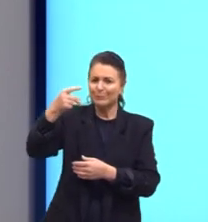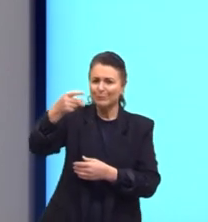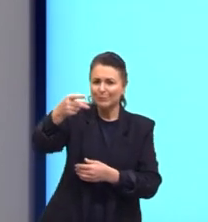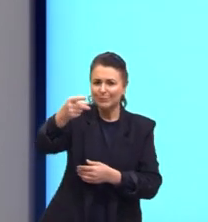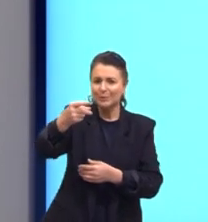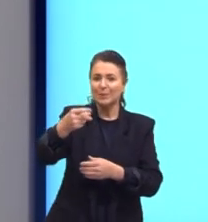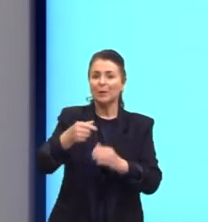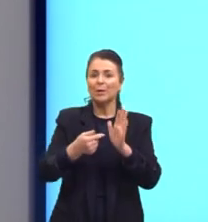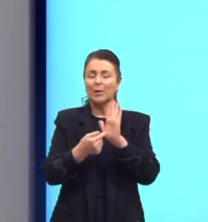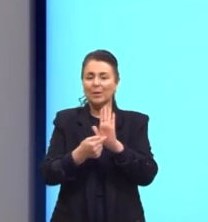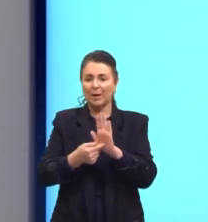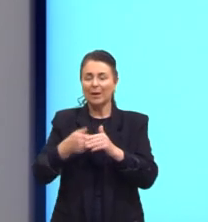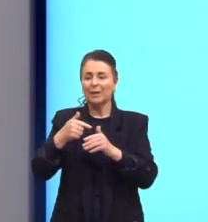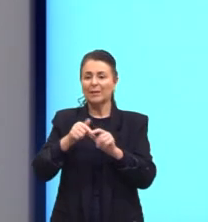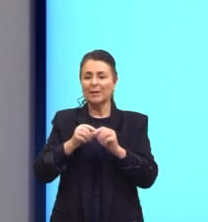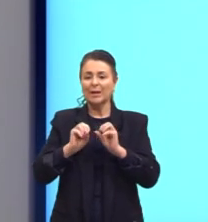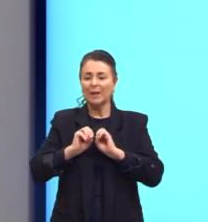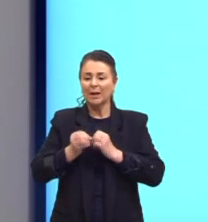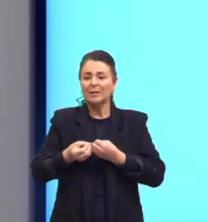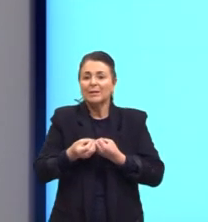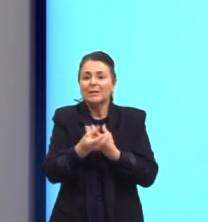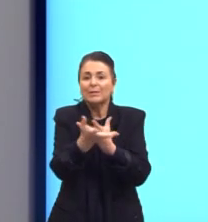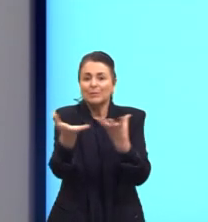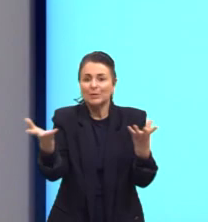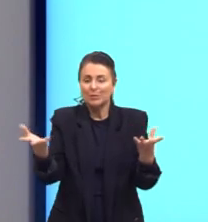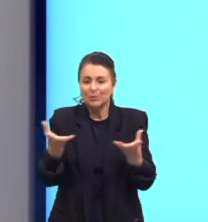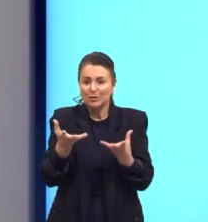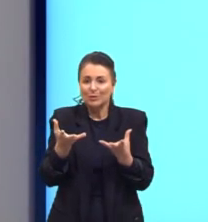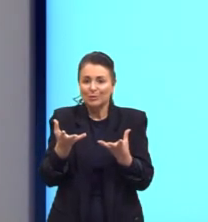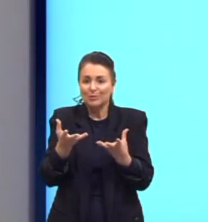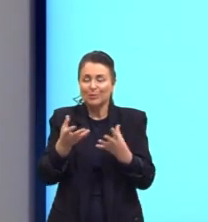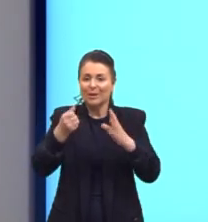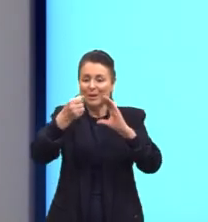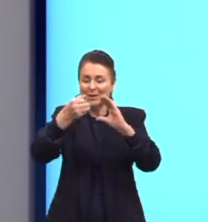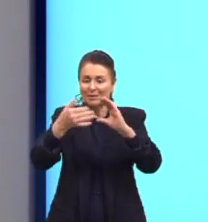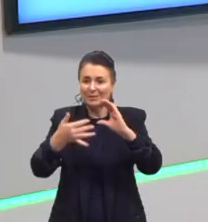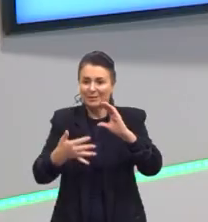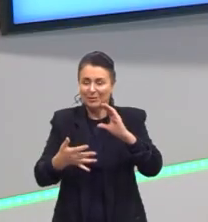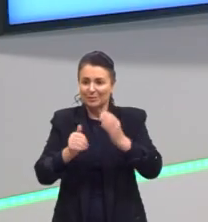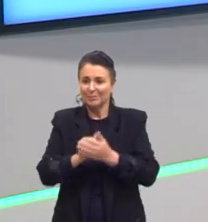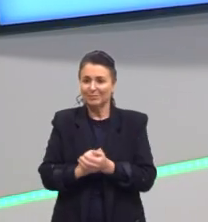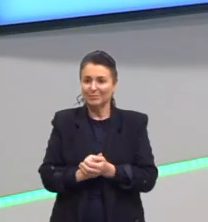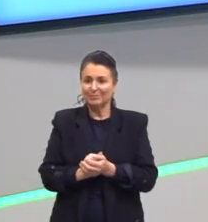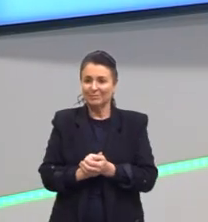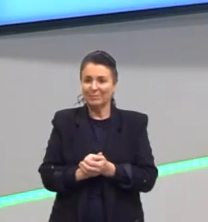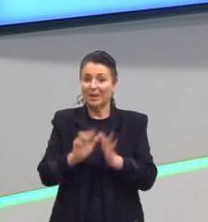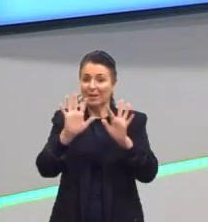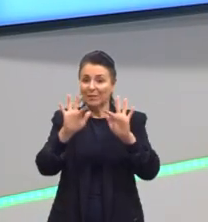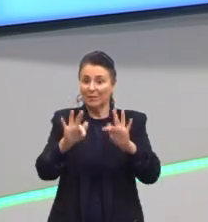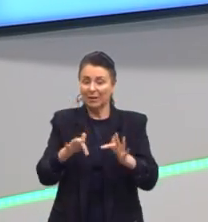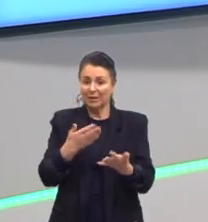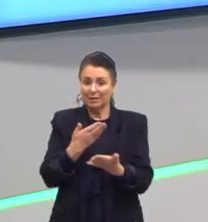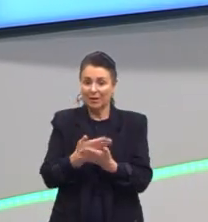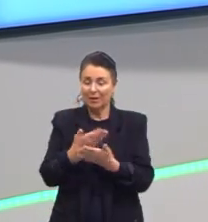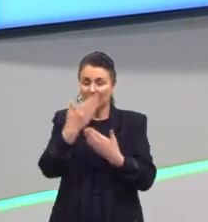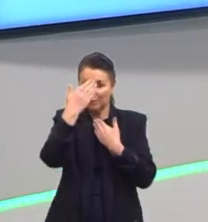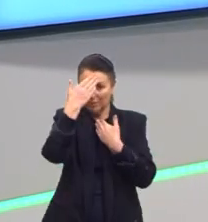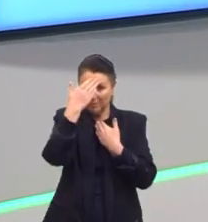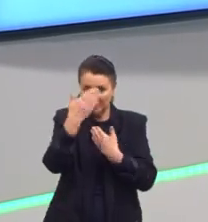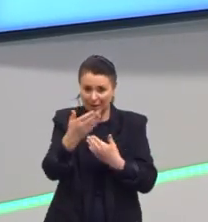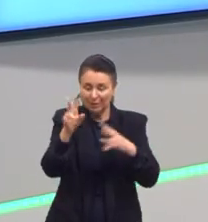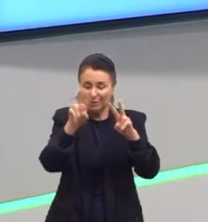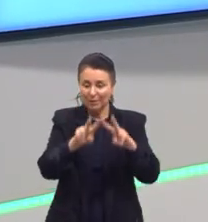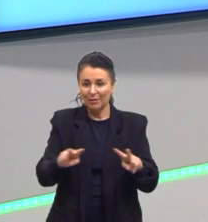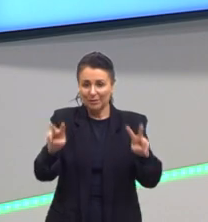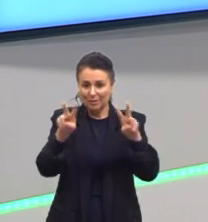essas características evolução é o máximo né gente então ficamos por e agradeço